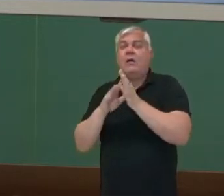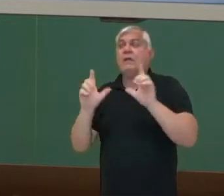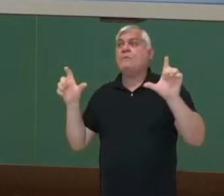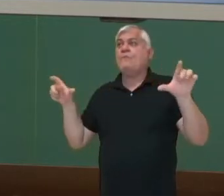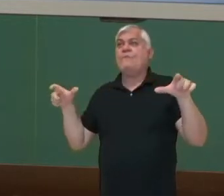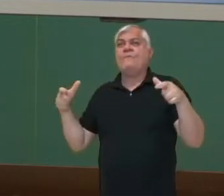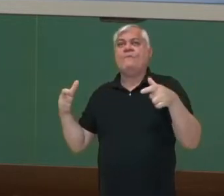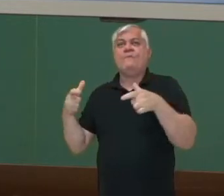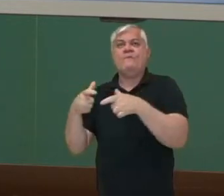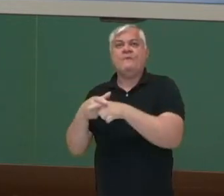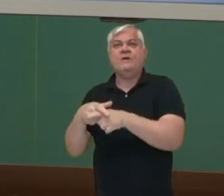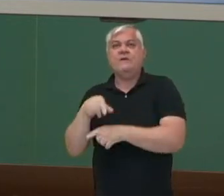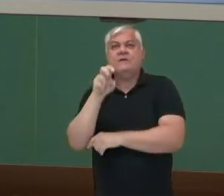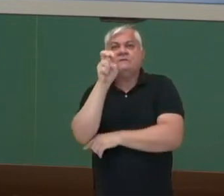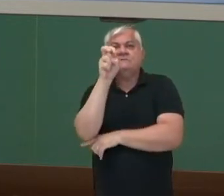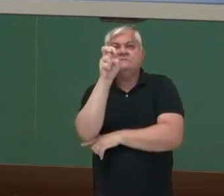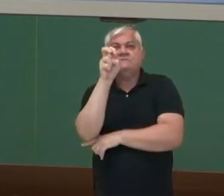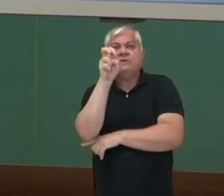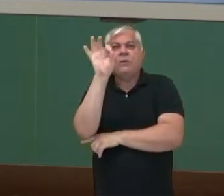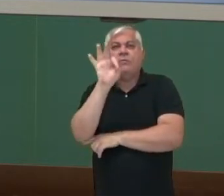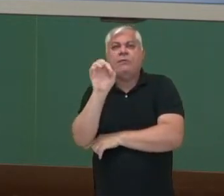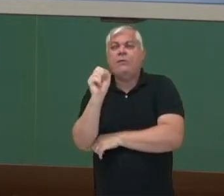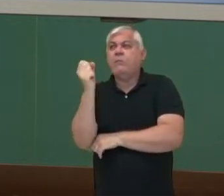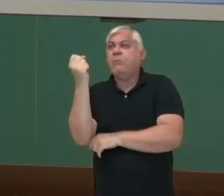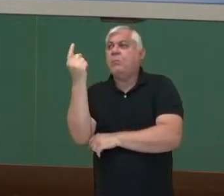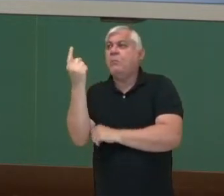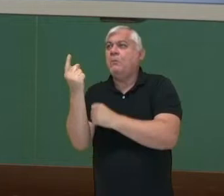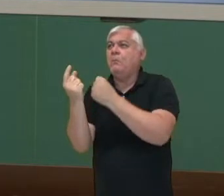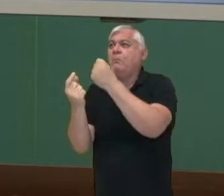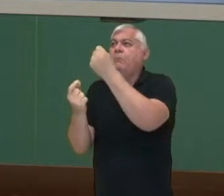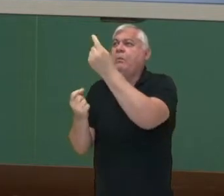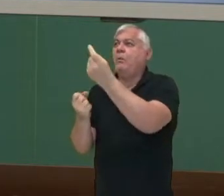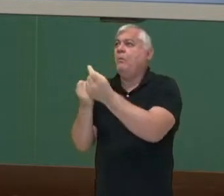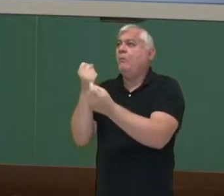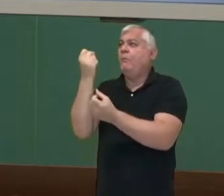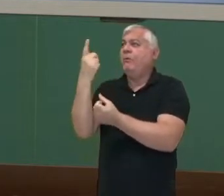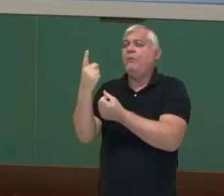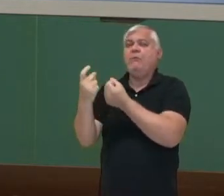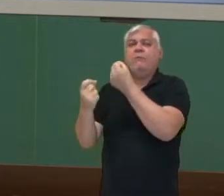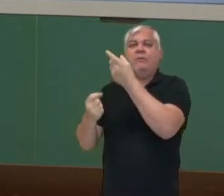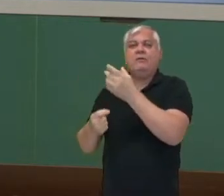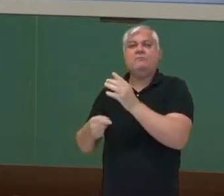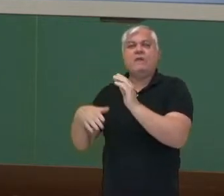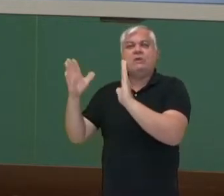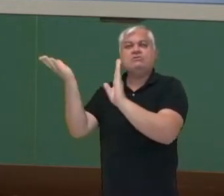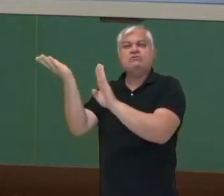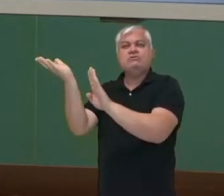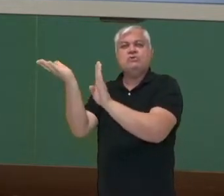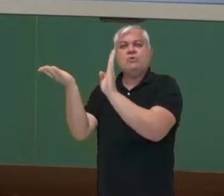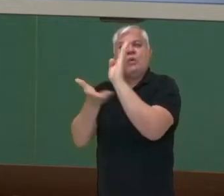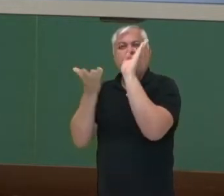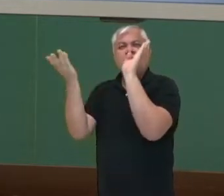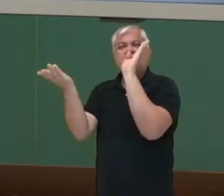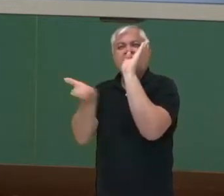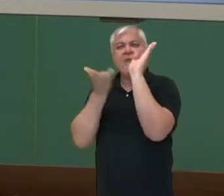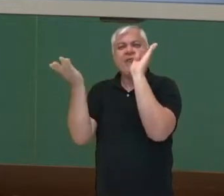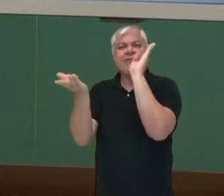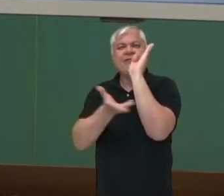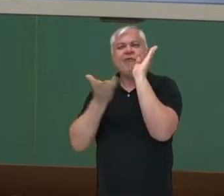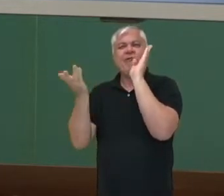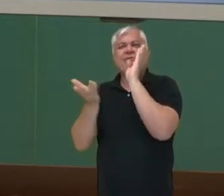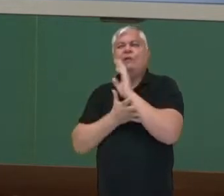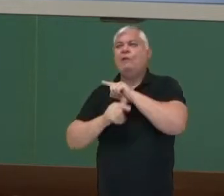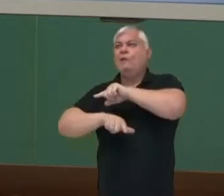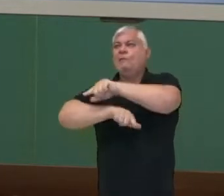temos 5% dessa cobertura, ou seja, olha o quanto foi retirado dessa floresta ao longo do processo